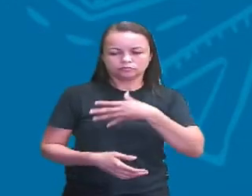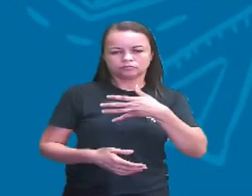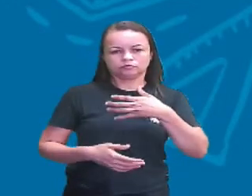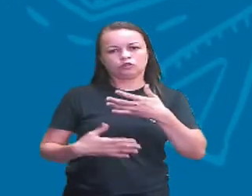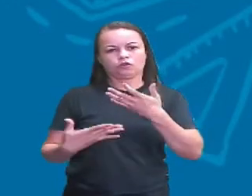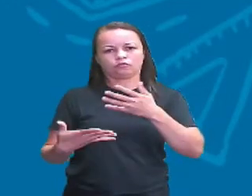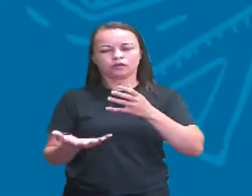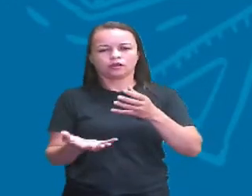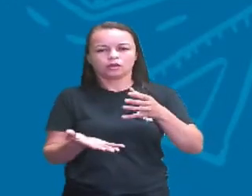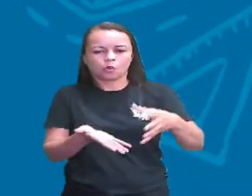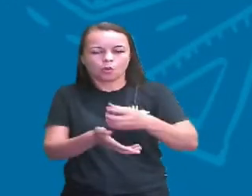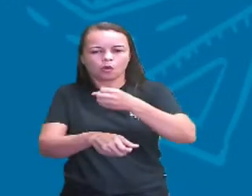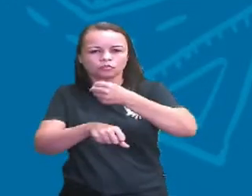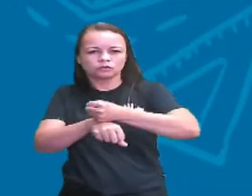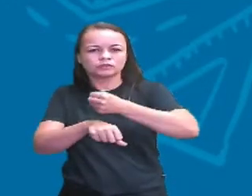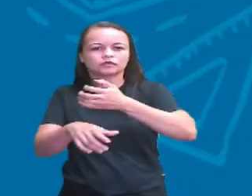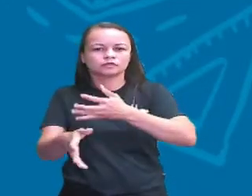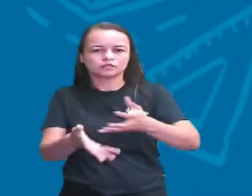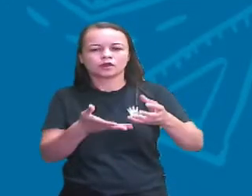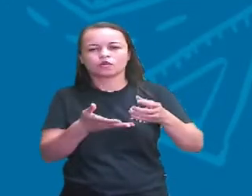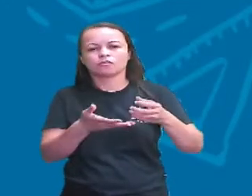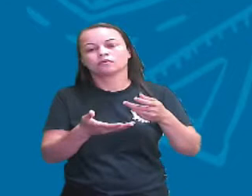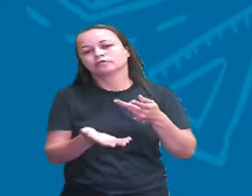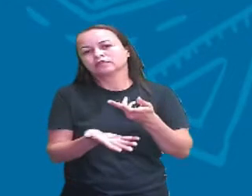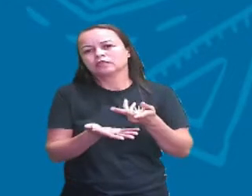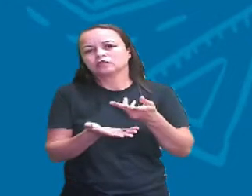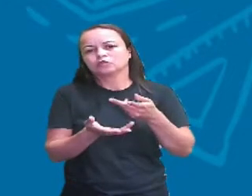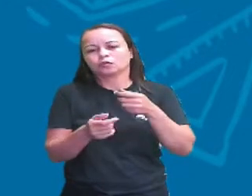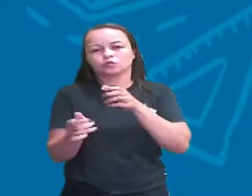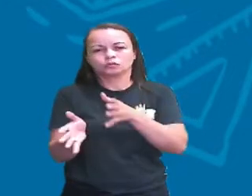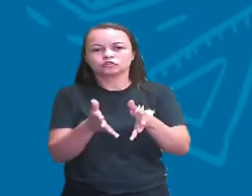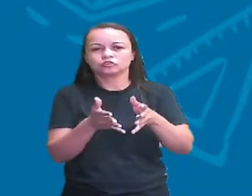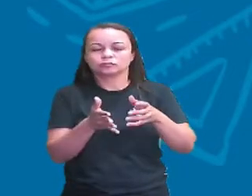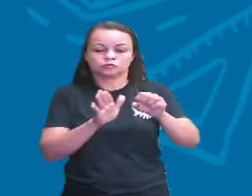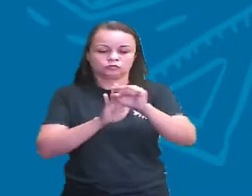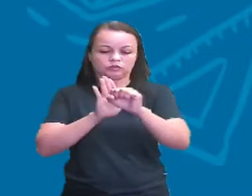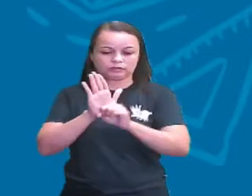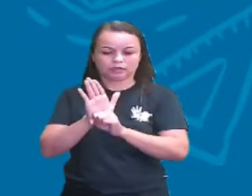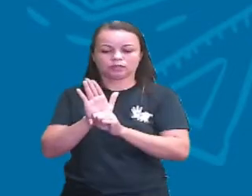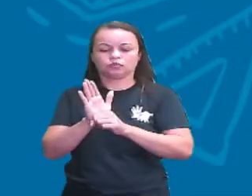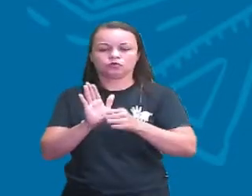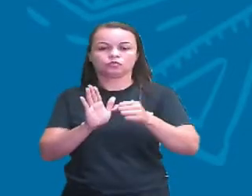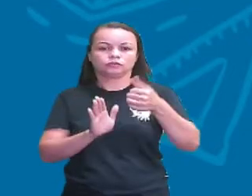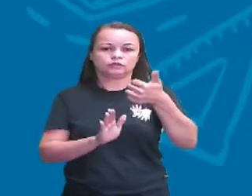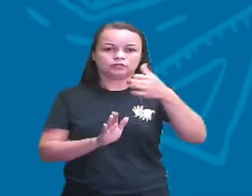estava acontecendo. Por isso também chamamos o imperialismo do século XIX de